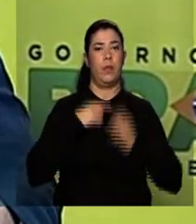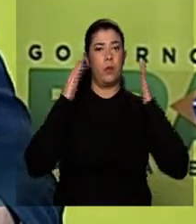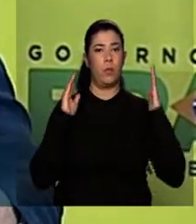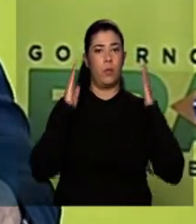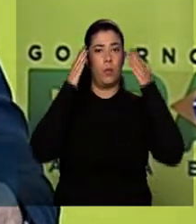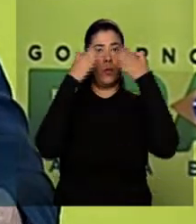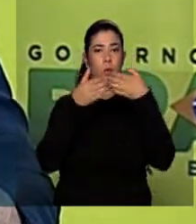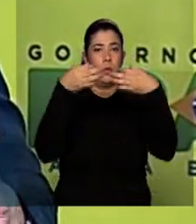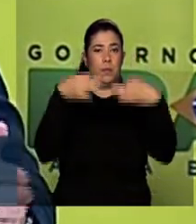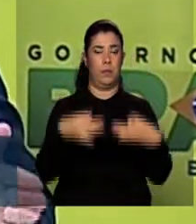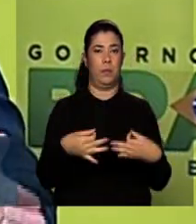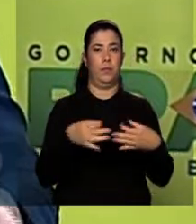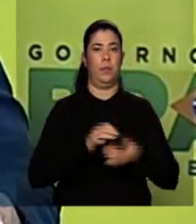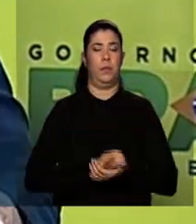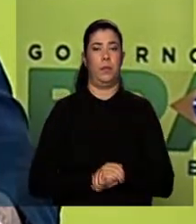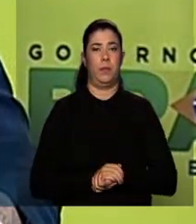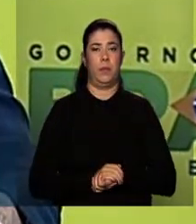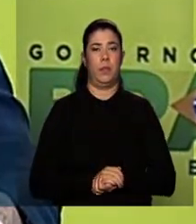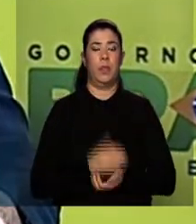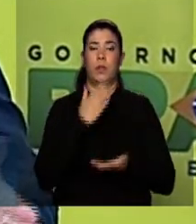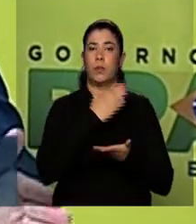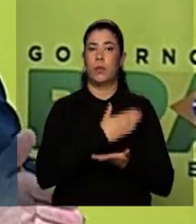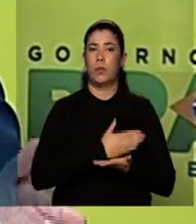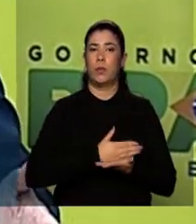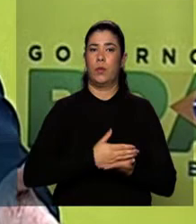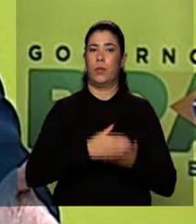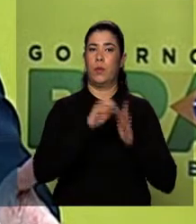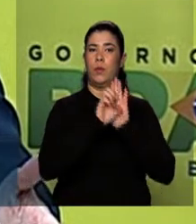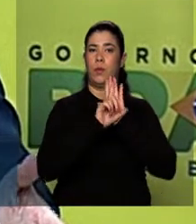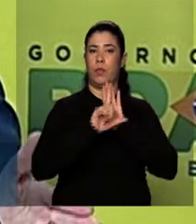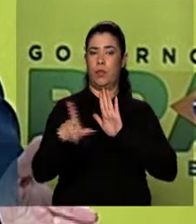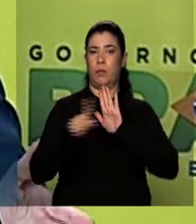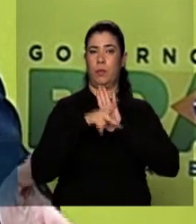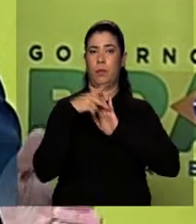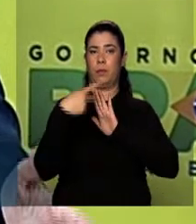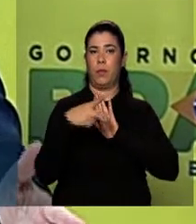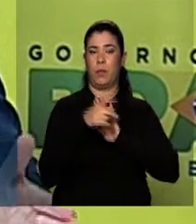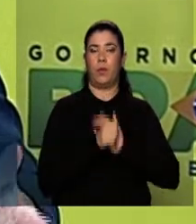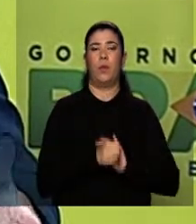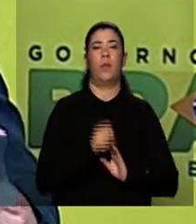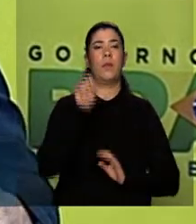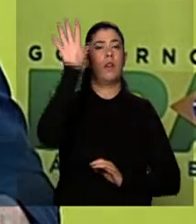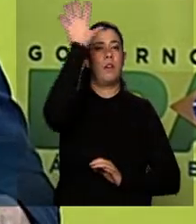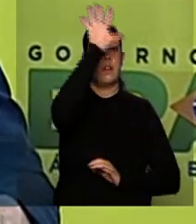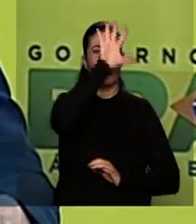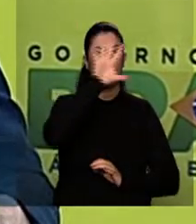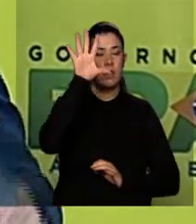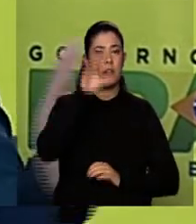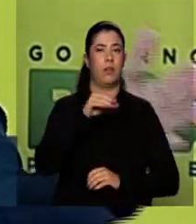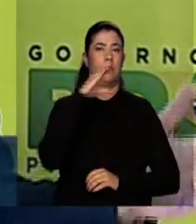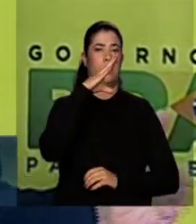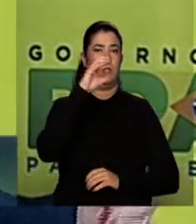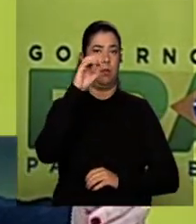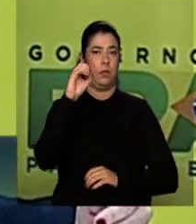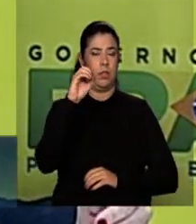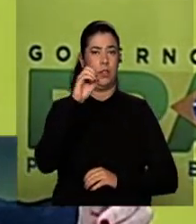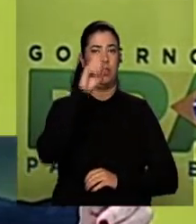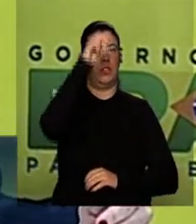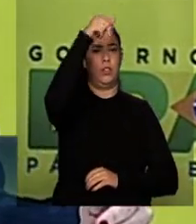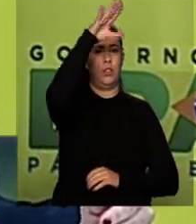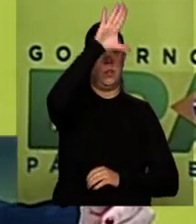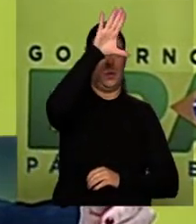direcionado. Né? A gente está abrindo esse edital especificamente para as regiões Norte, Nordeste, Centro-Oeste, já pelos